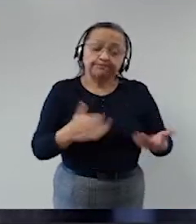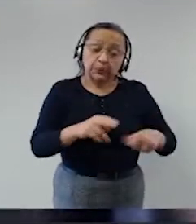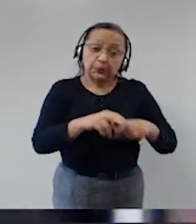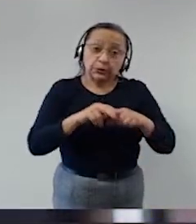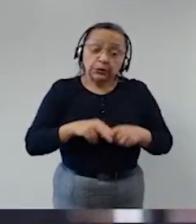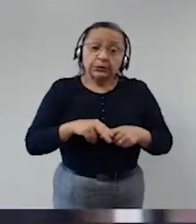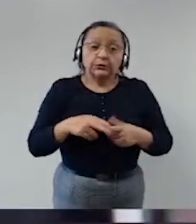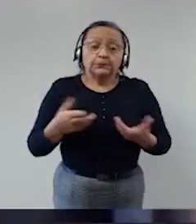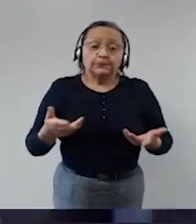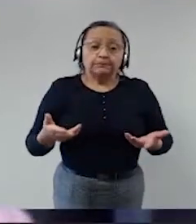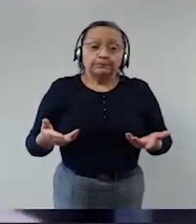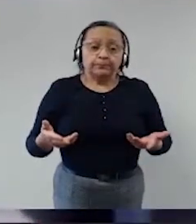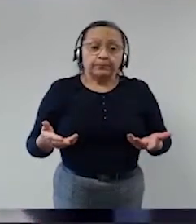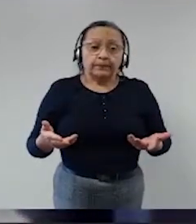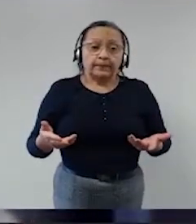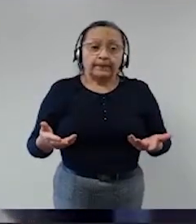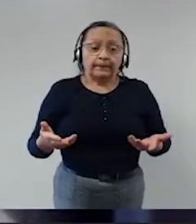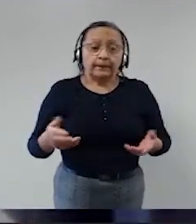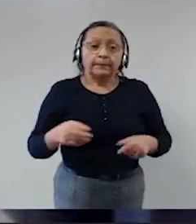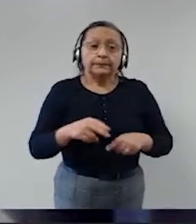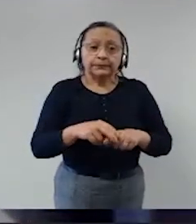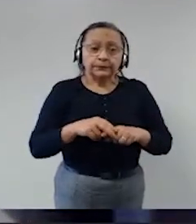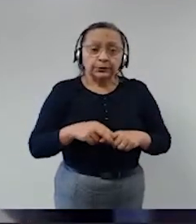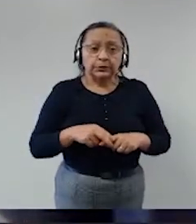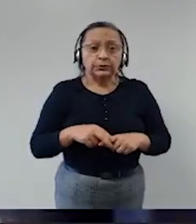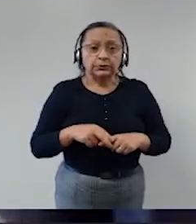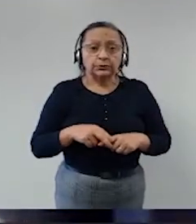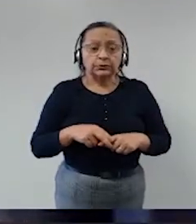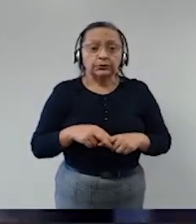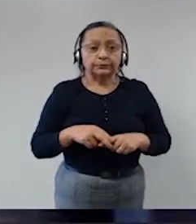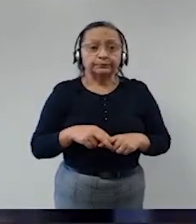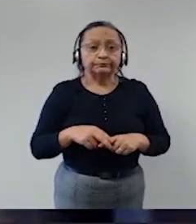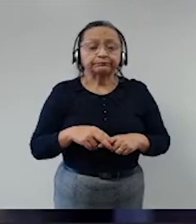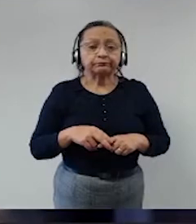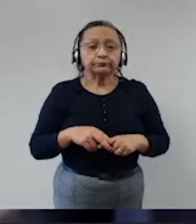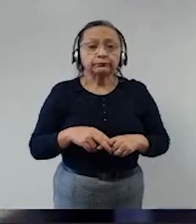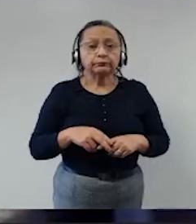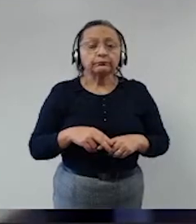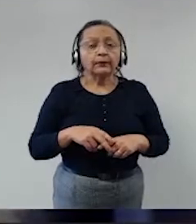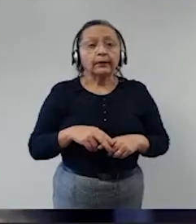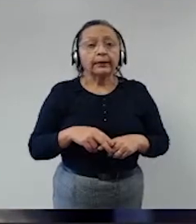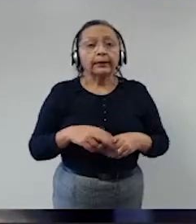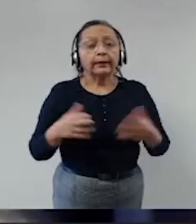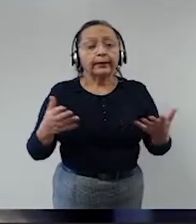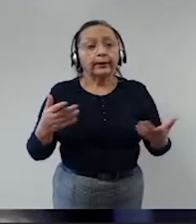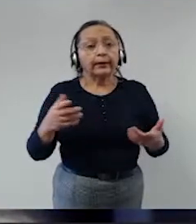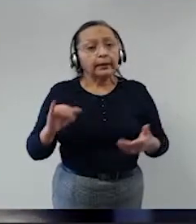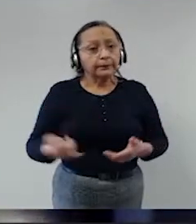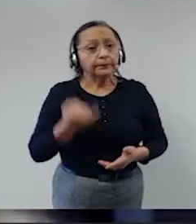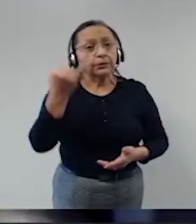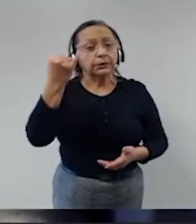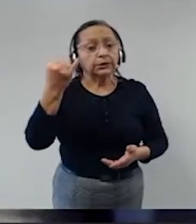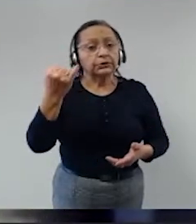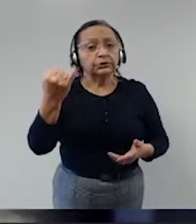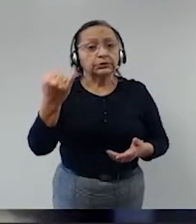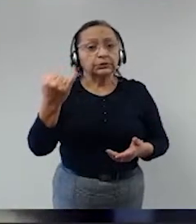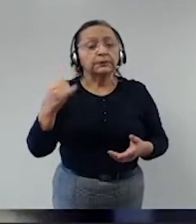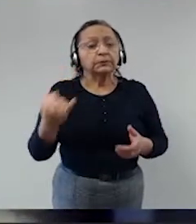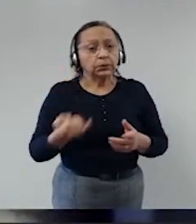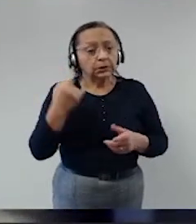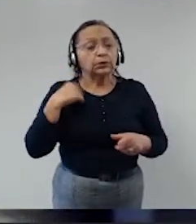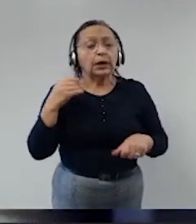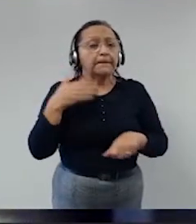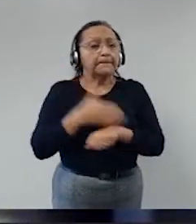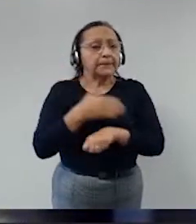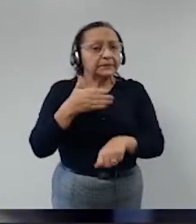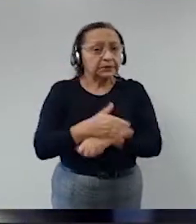é indispensável, e aí, indo ao foco do nosso painel, a